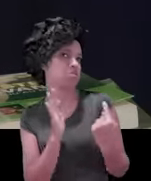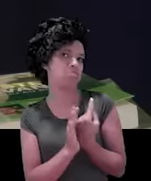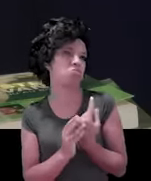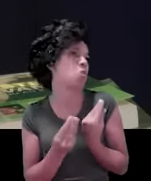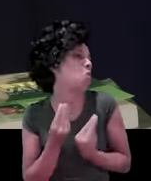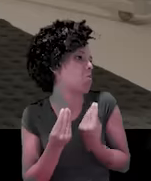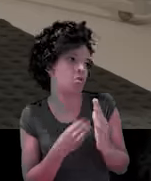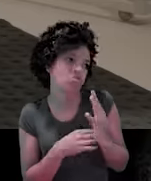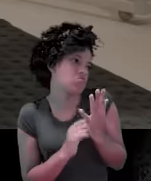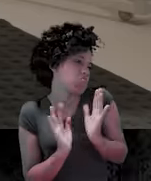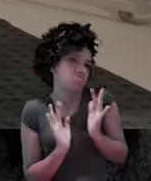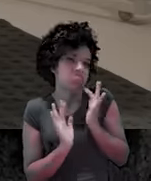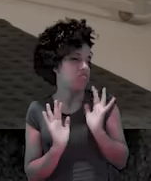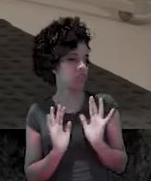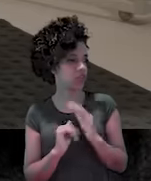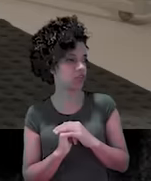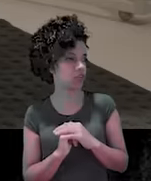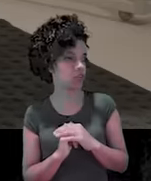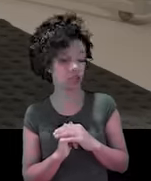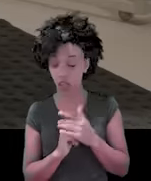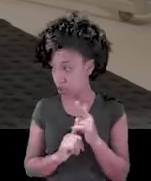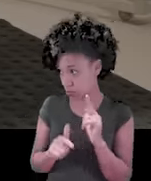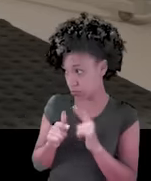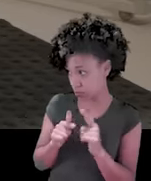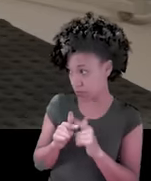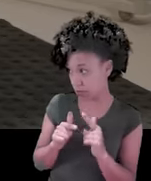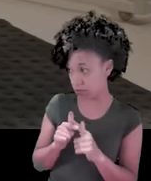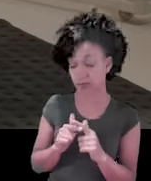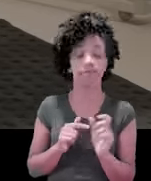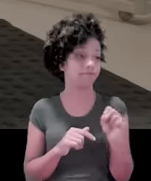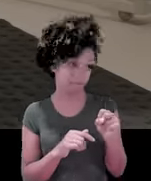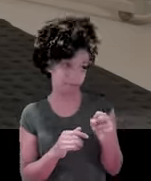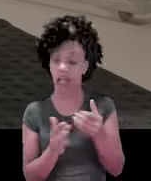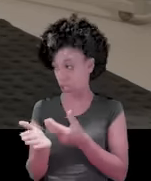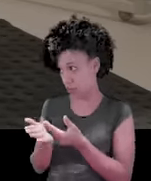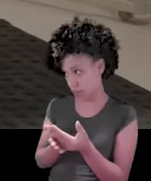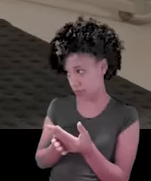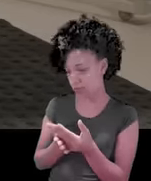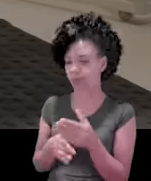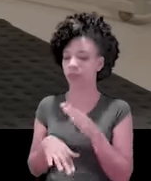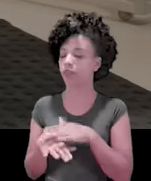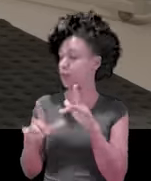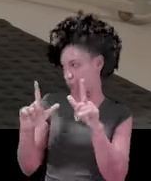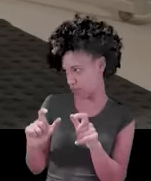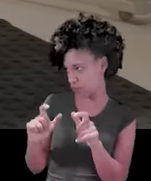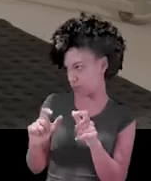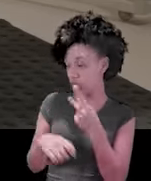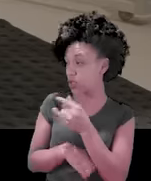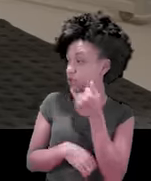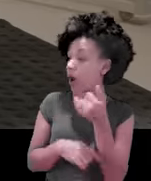me pergunte como que se não infeccionar dentro que é um outro problema que você teria E aí começa vamos lá você fez uma foto